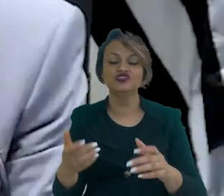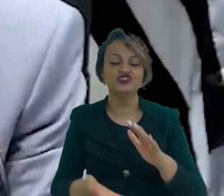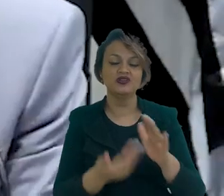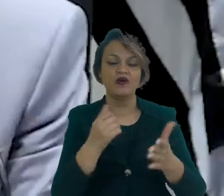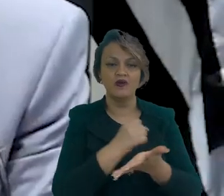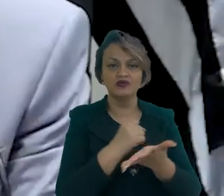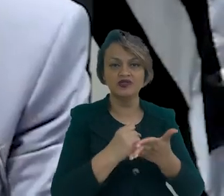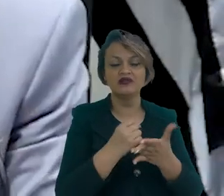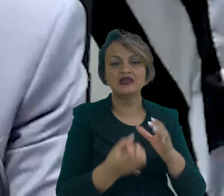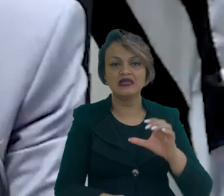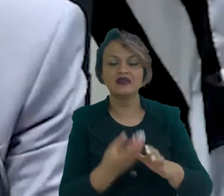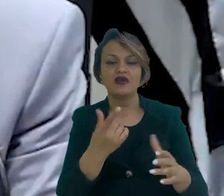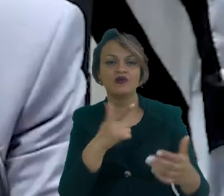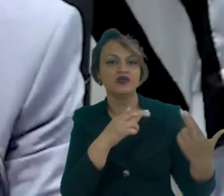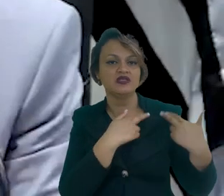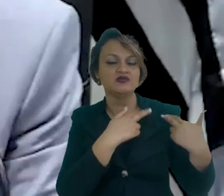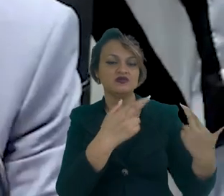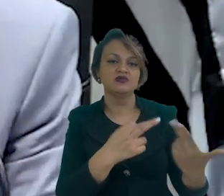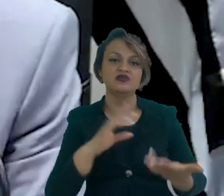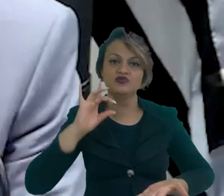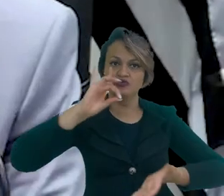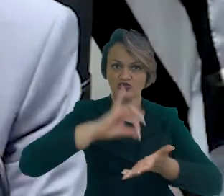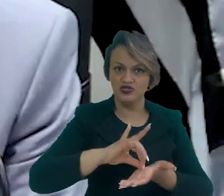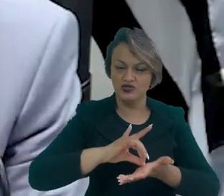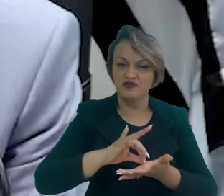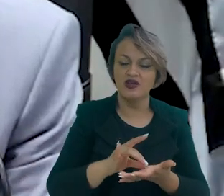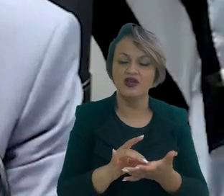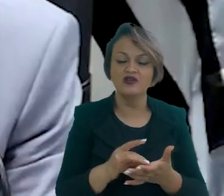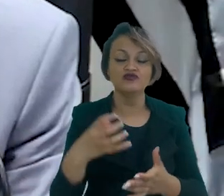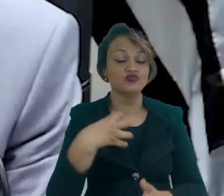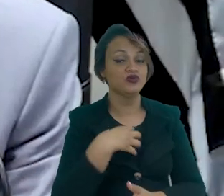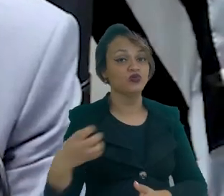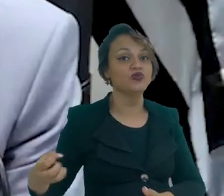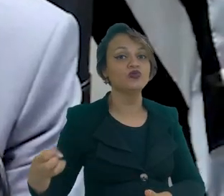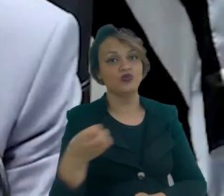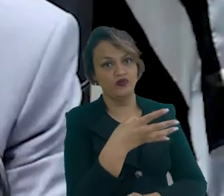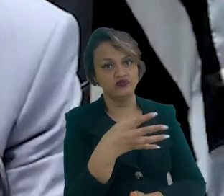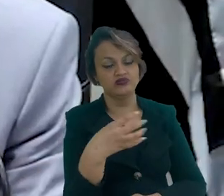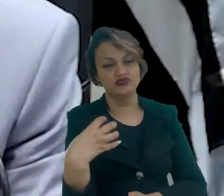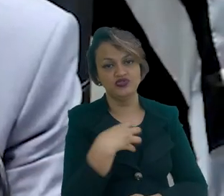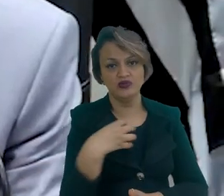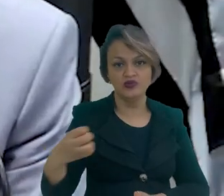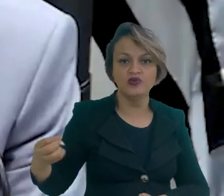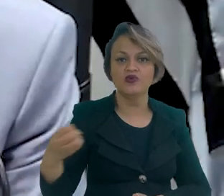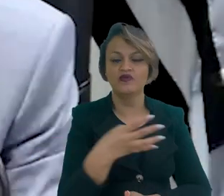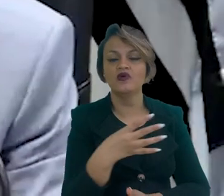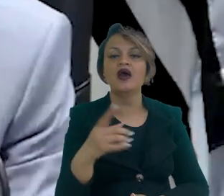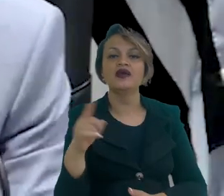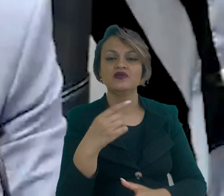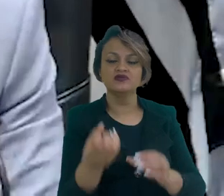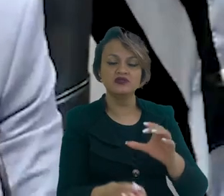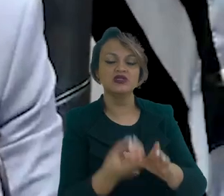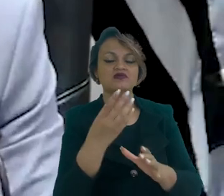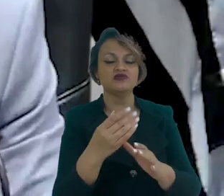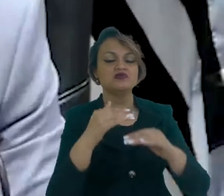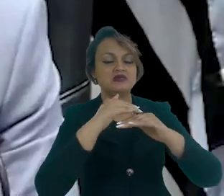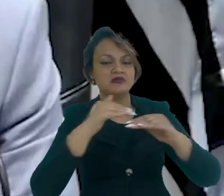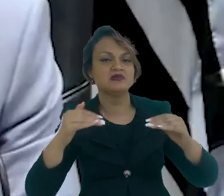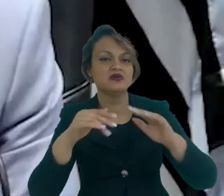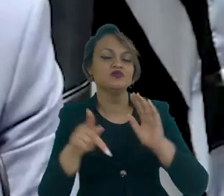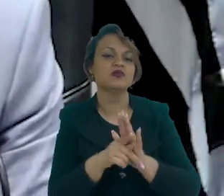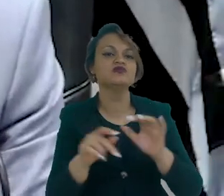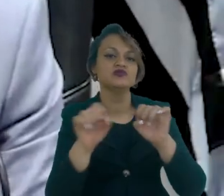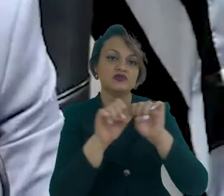elas podem dispor em um contrato a criação de uma responsabilidade objetiva uma nova fonte